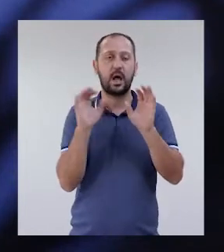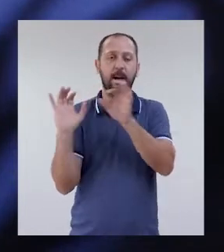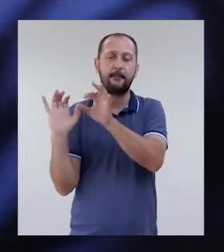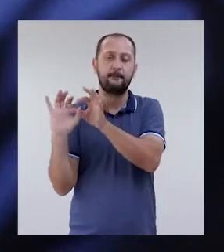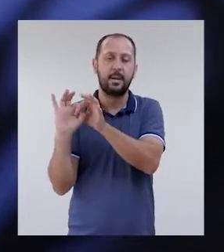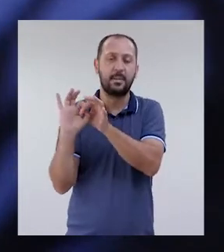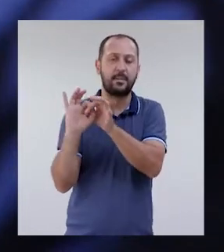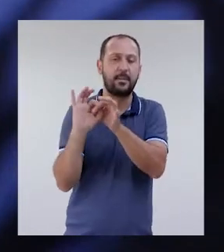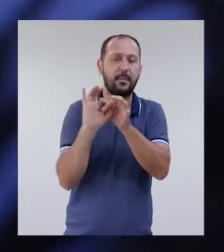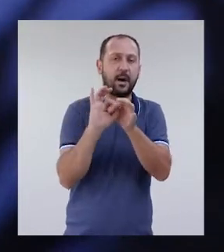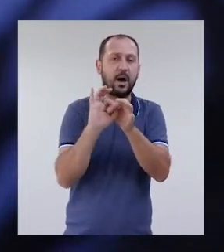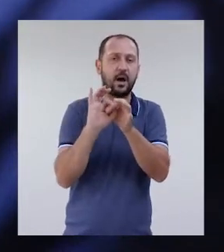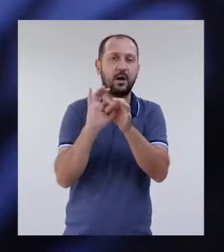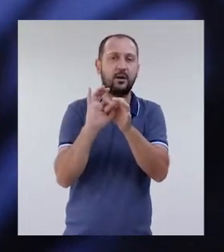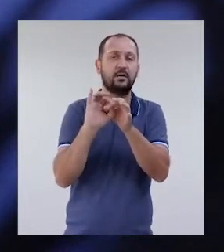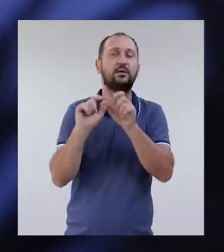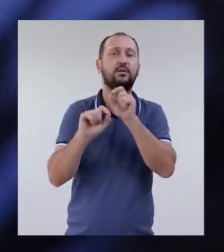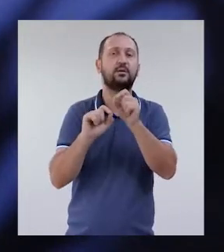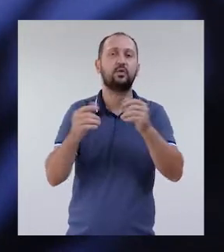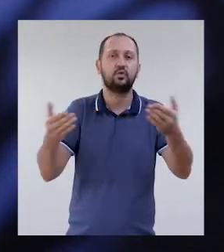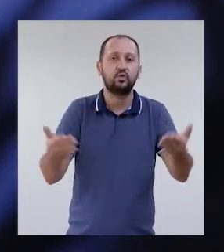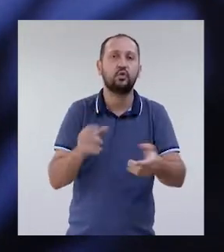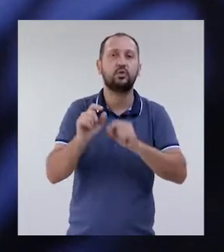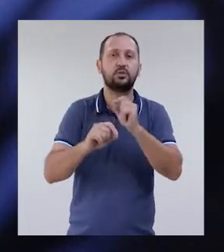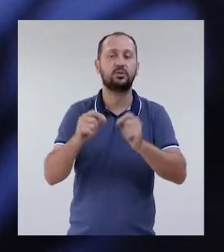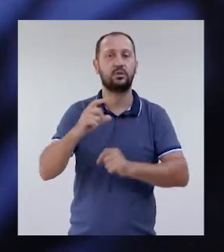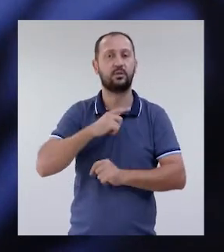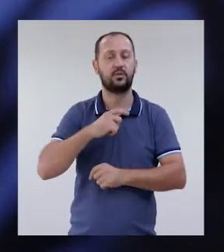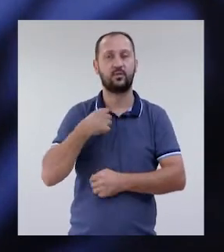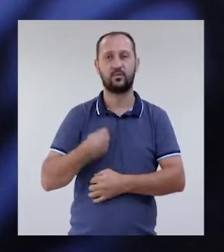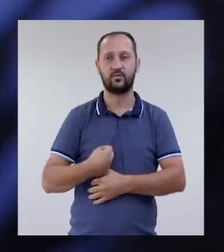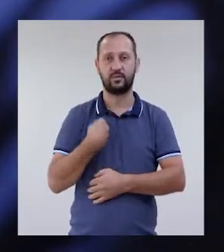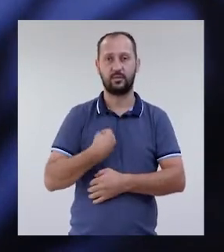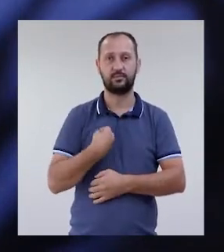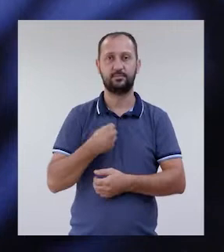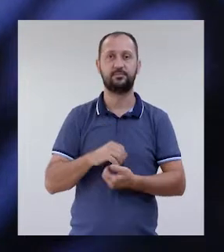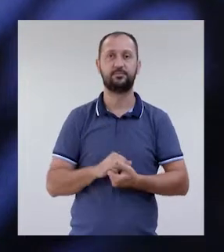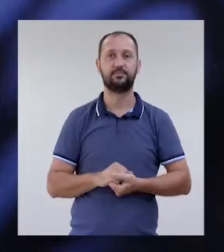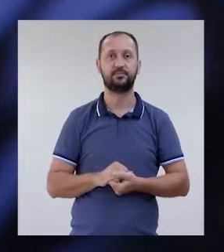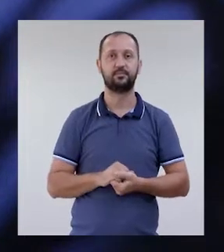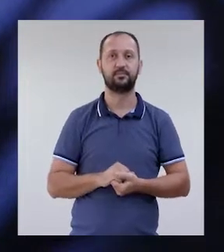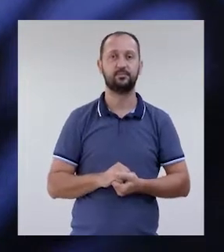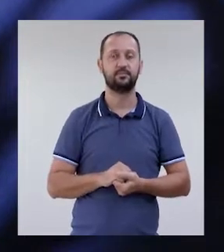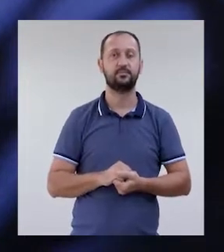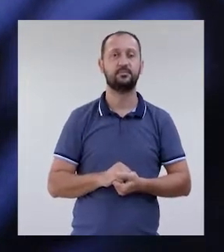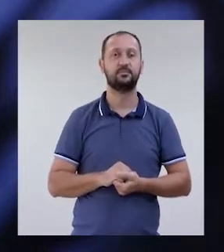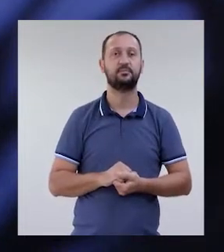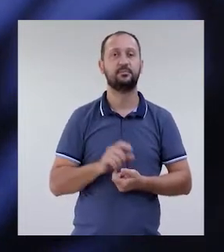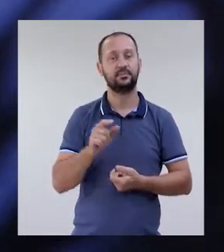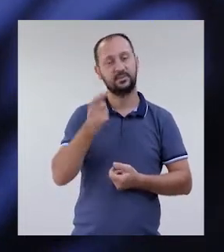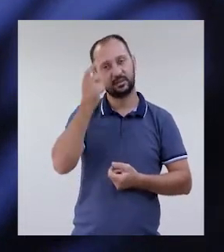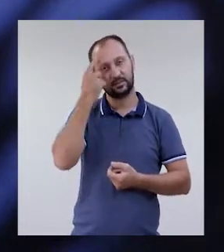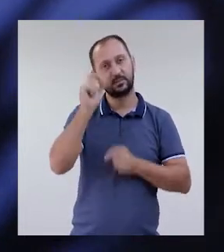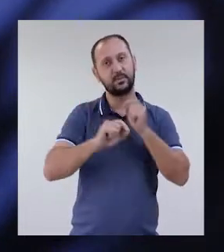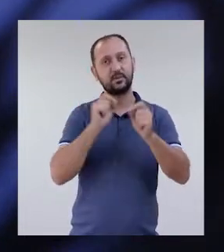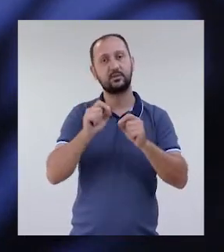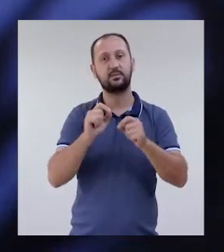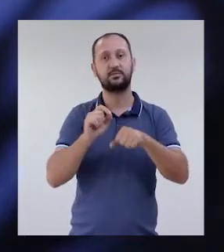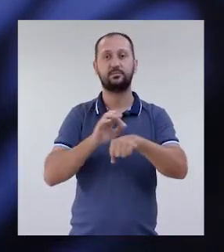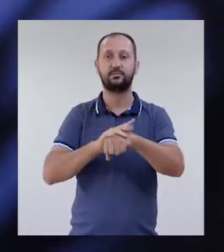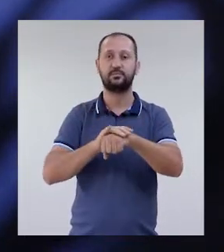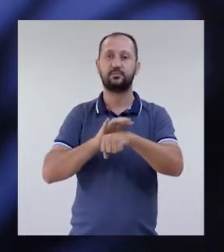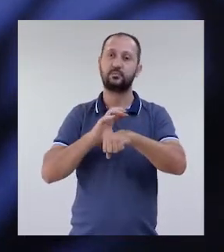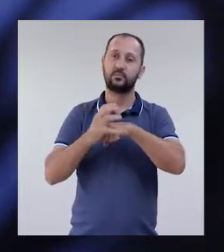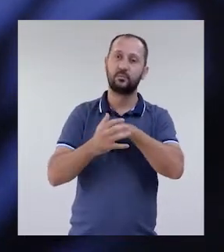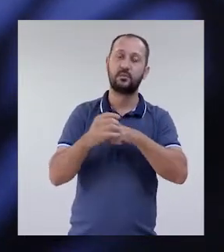esse contexto, esse cenário com o contexto atual que a gente tem vivido, né? É exatamente isso que você está imaginando, sobre a